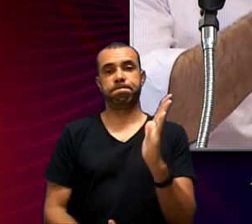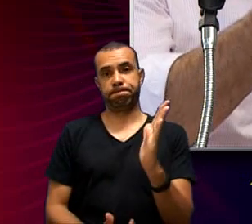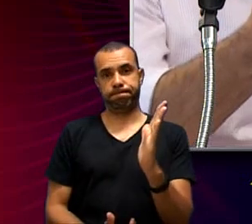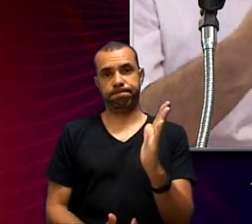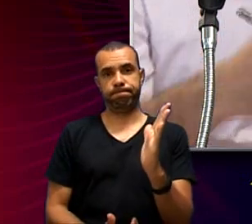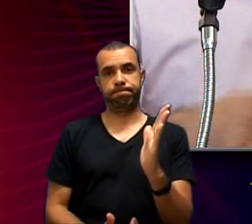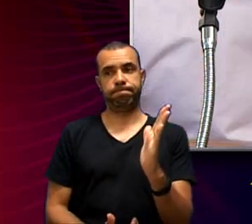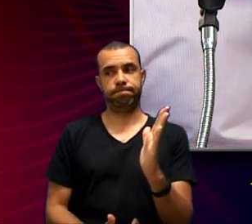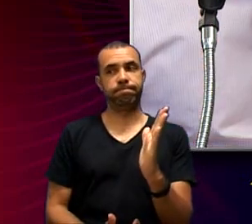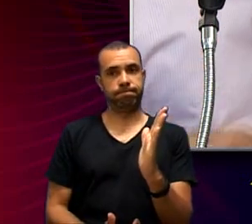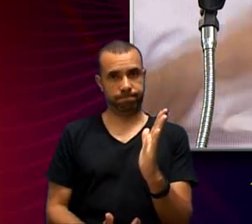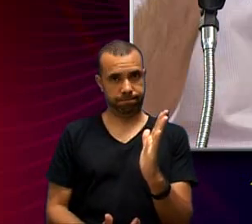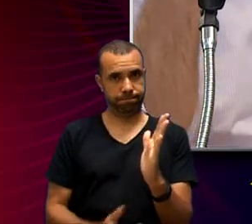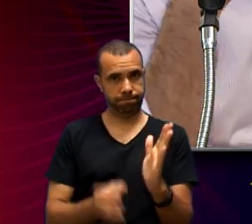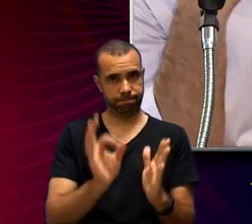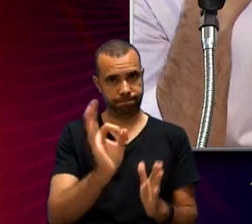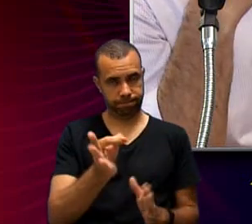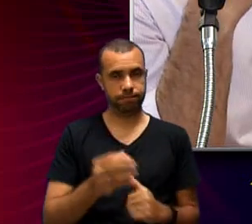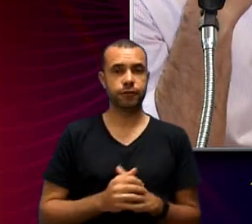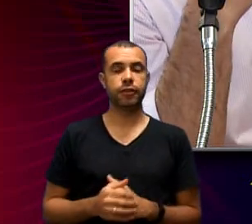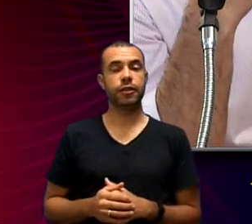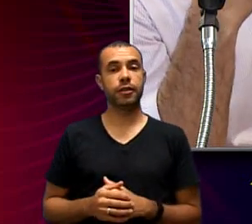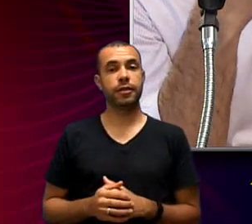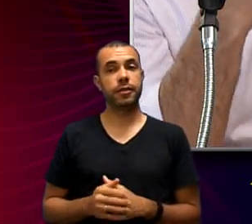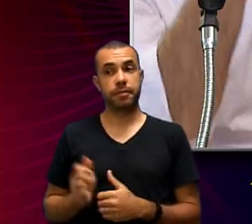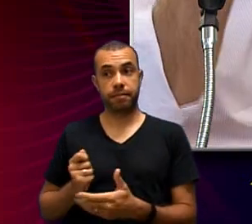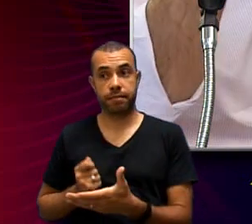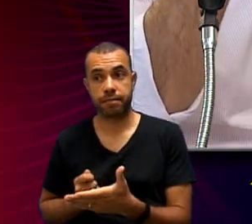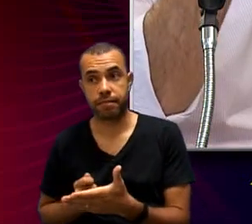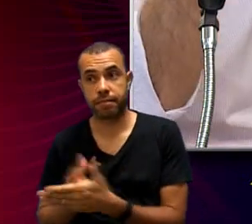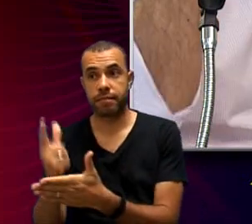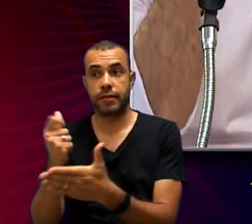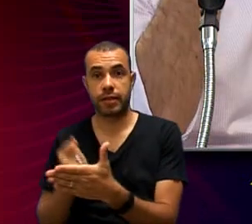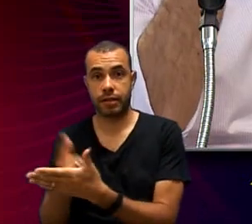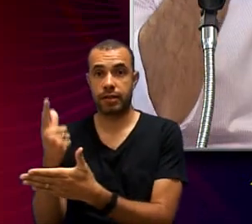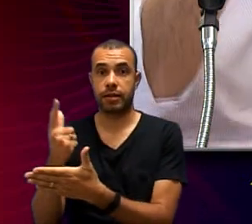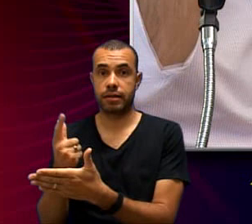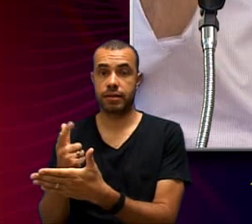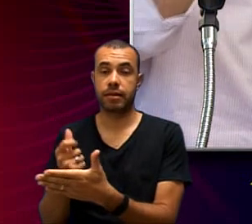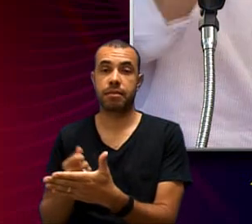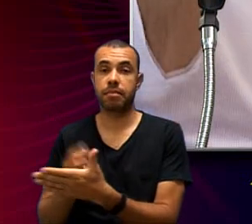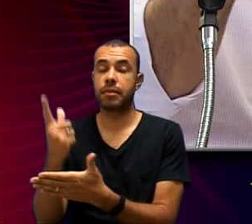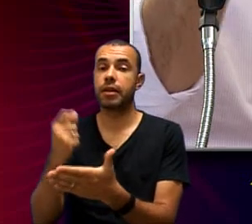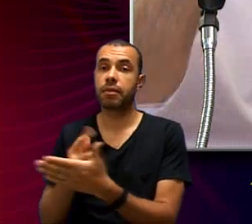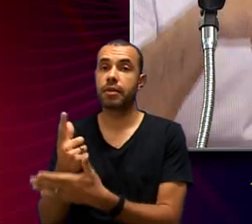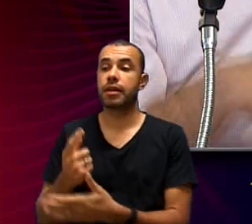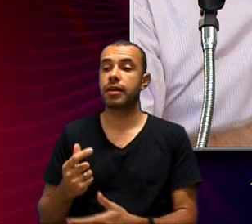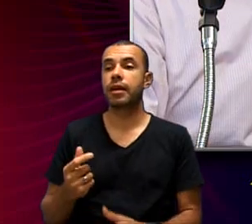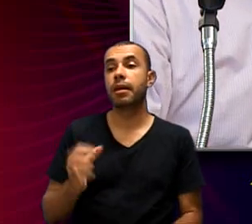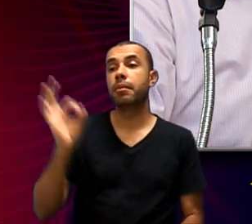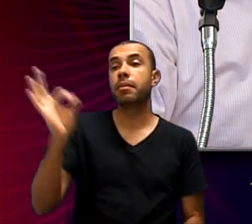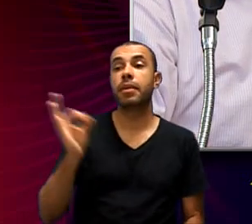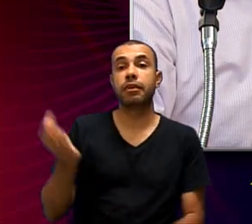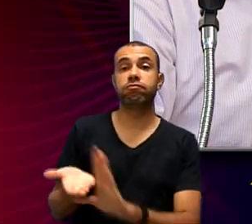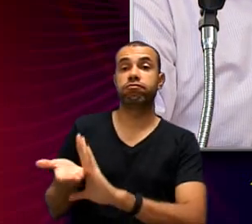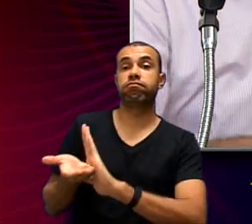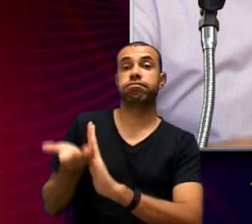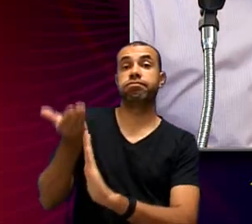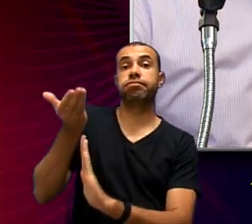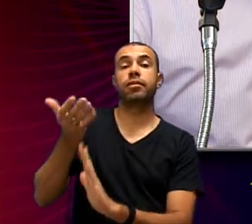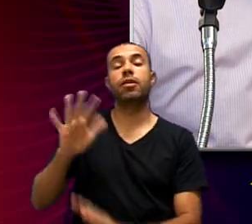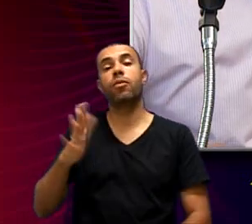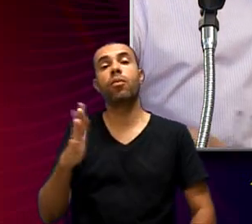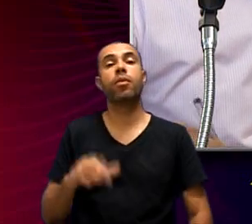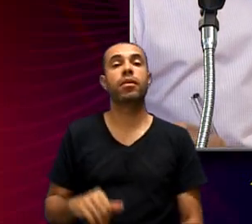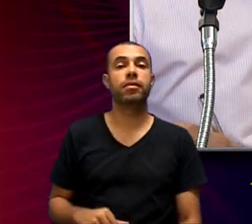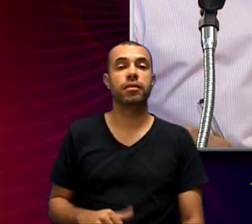receita, certo? A despesa está, em percentual, quanto acima do projetado? Estava